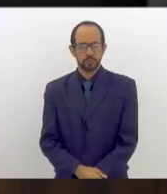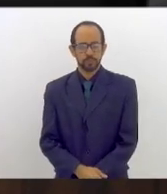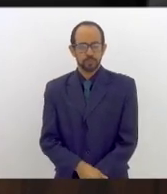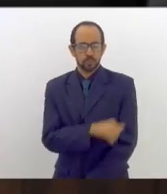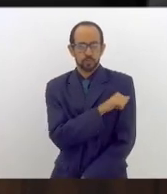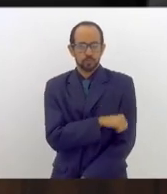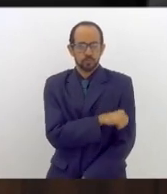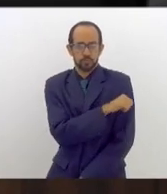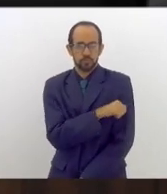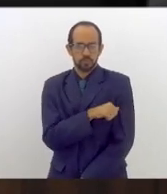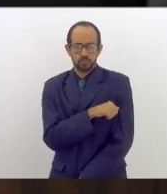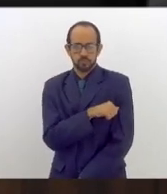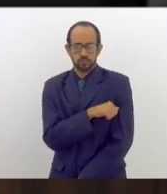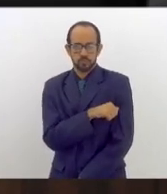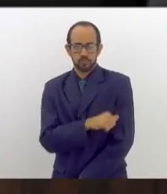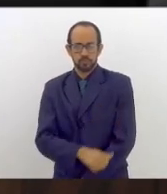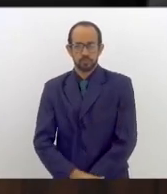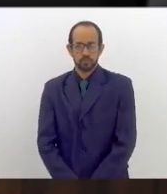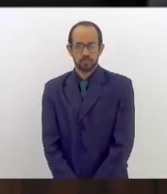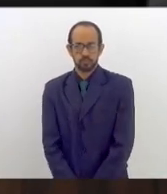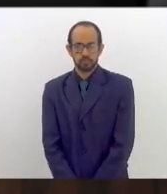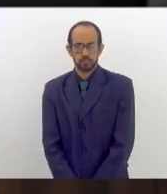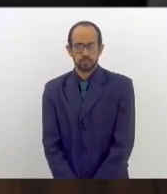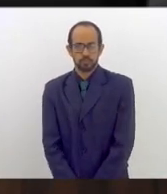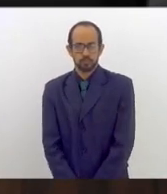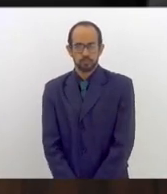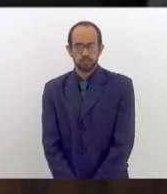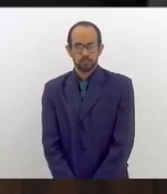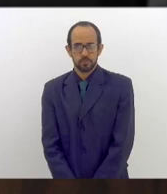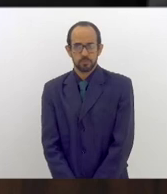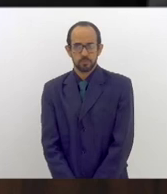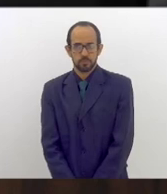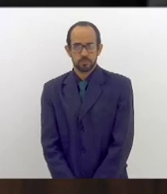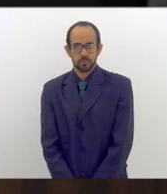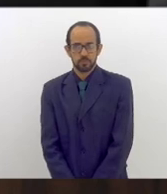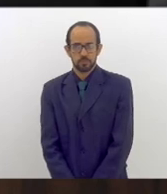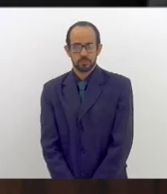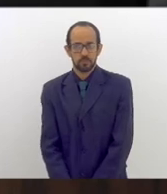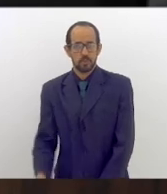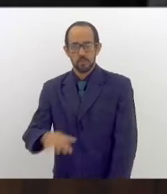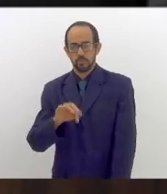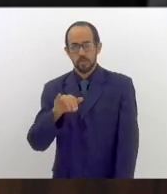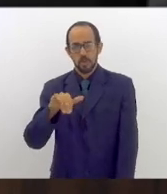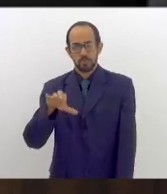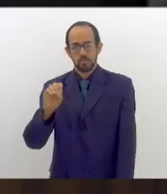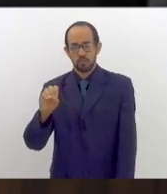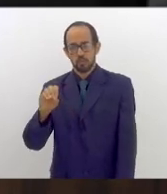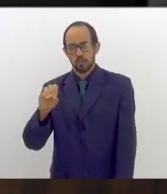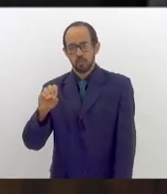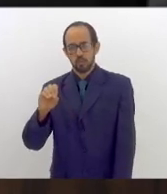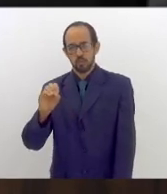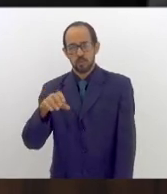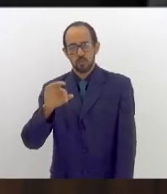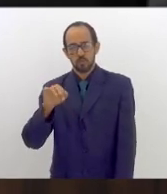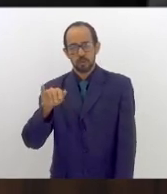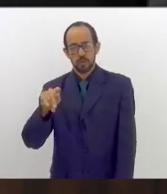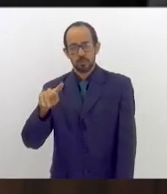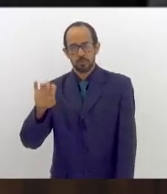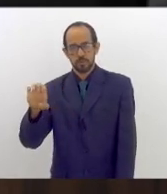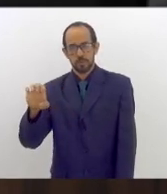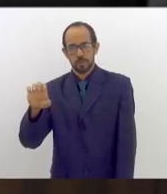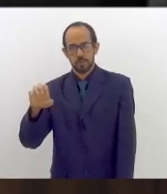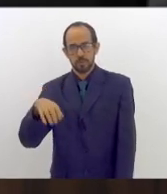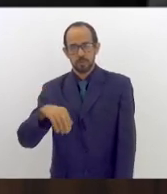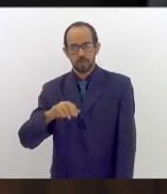enfermeira rejante Rejane Presidente vai votar Deputado Fábio Silva Deputado Felipe Soares